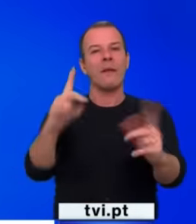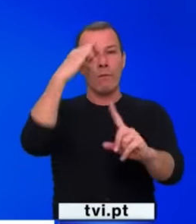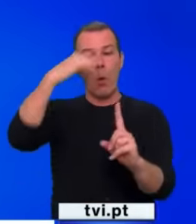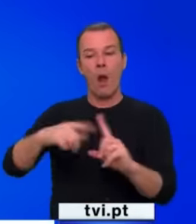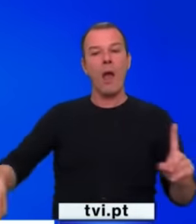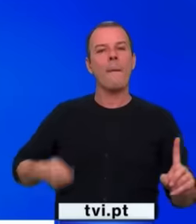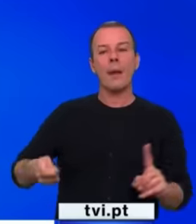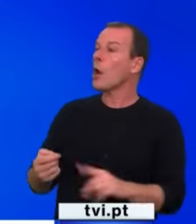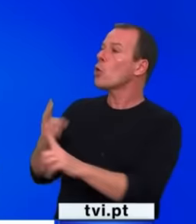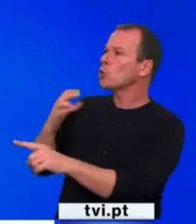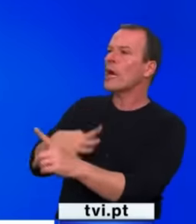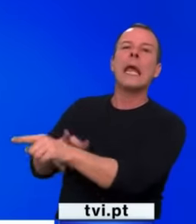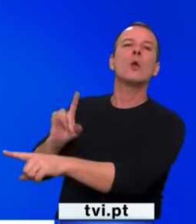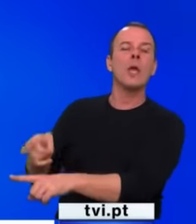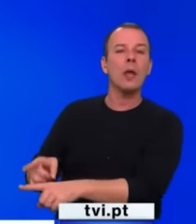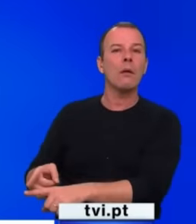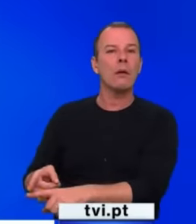O que é que quer fazer o Chega?